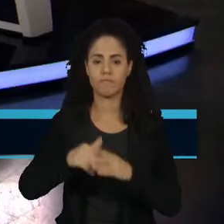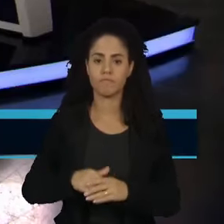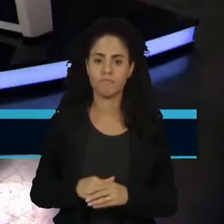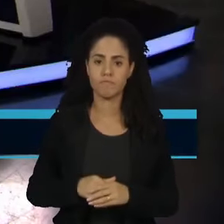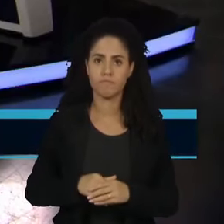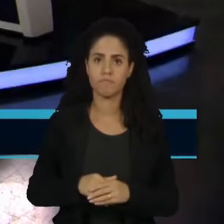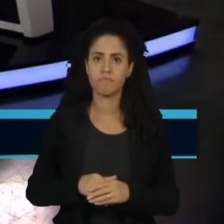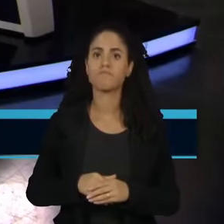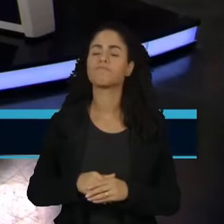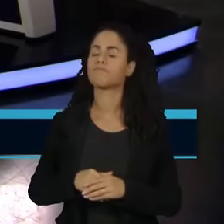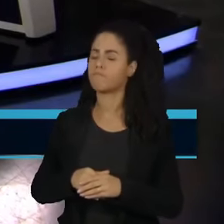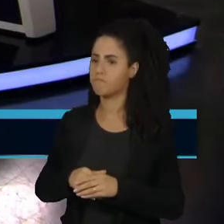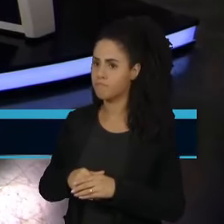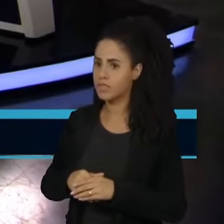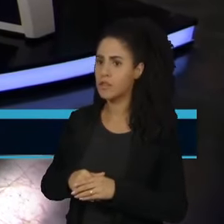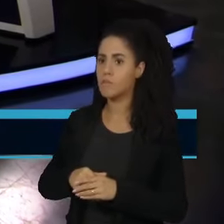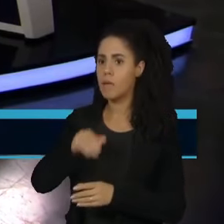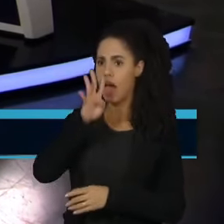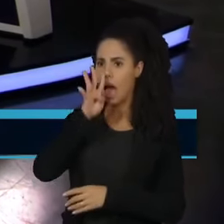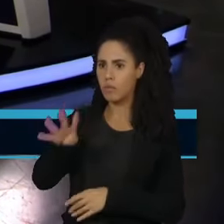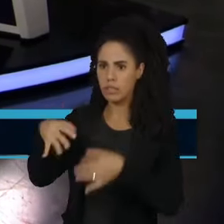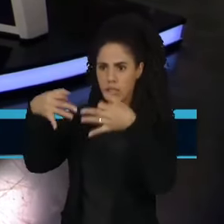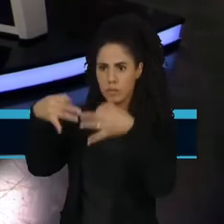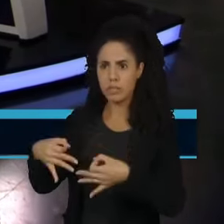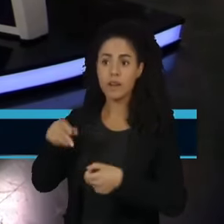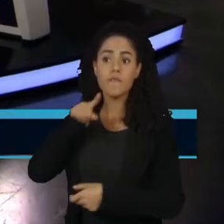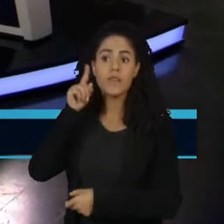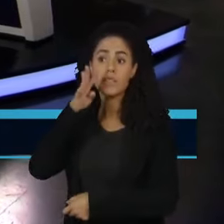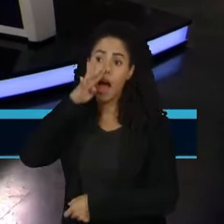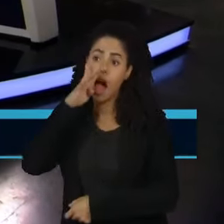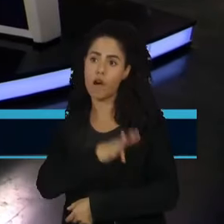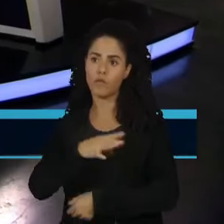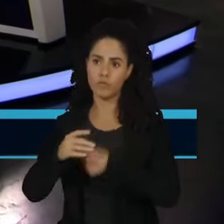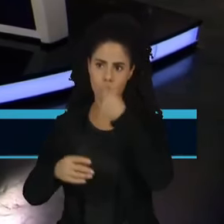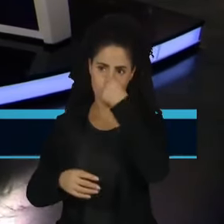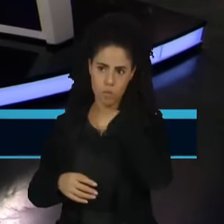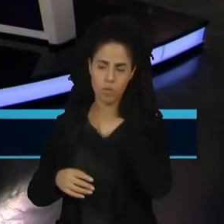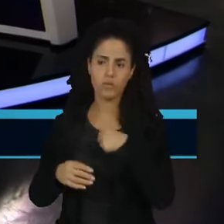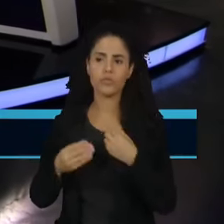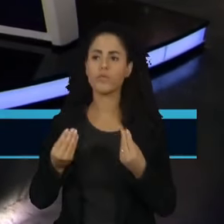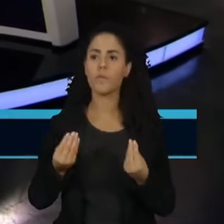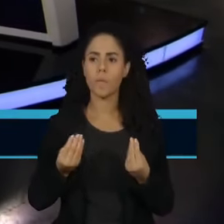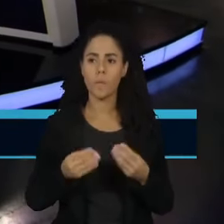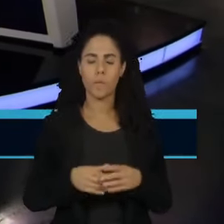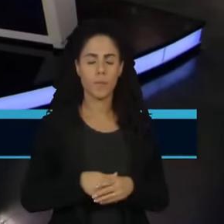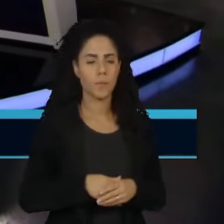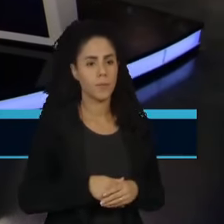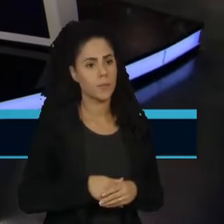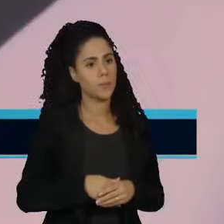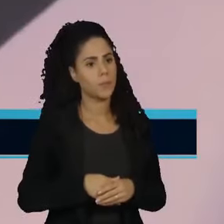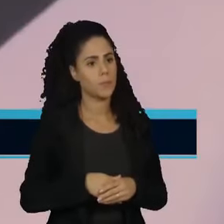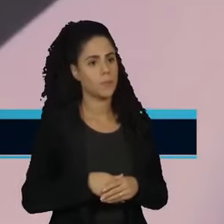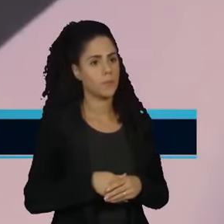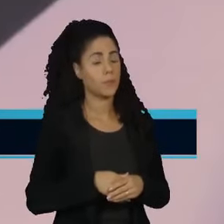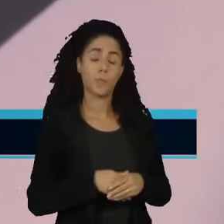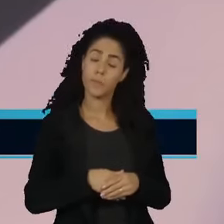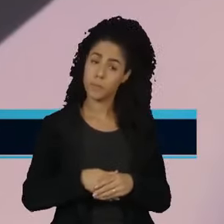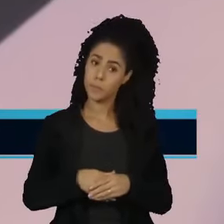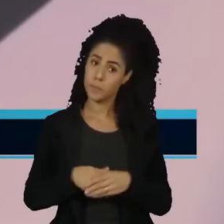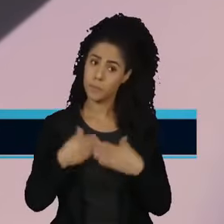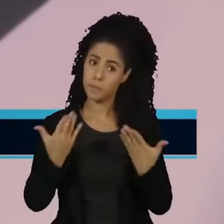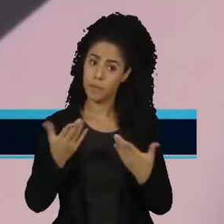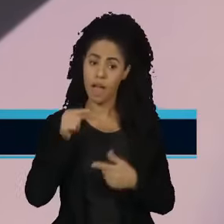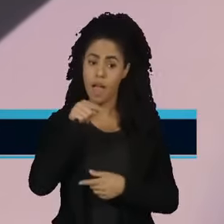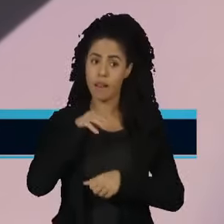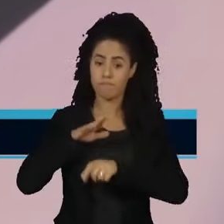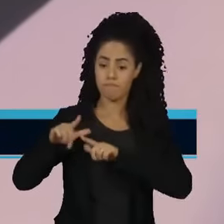pond a acusação dos elens que é justa visto que ele tem se recusado ao diálogo com a outra parte bom ele tá fazendo